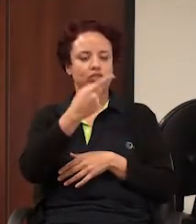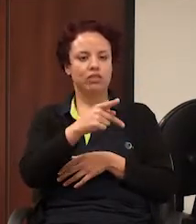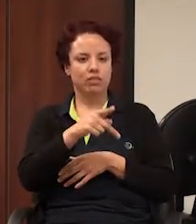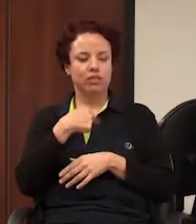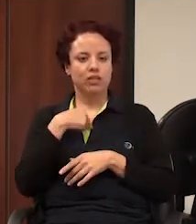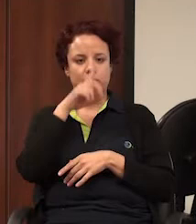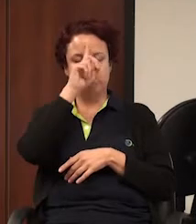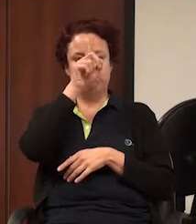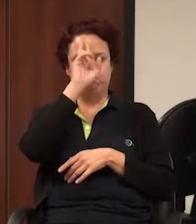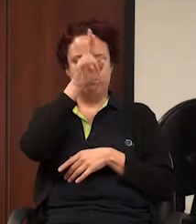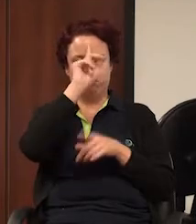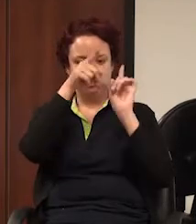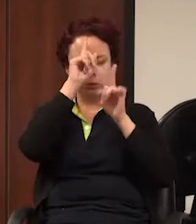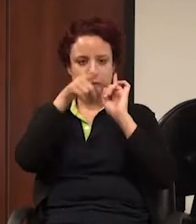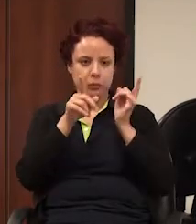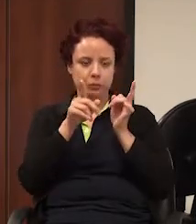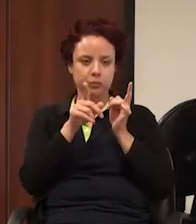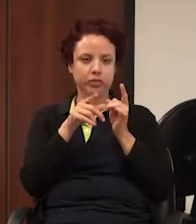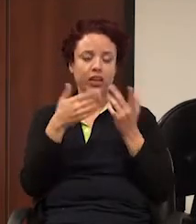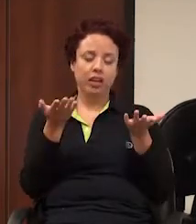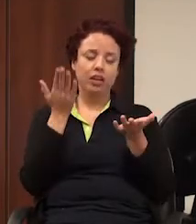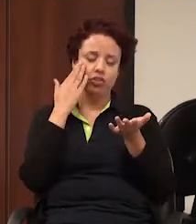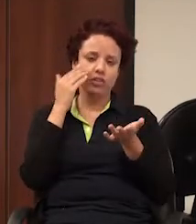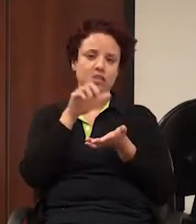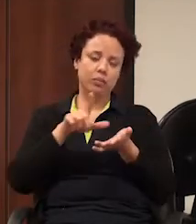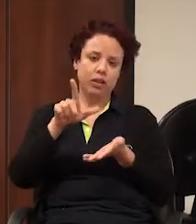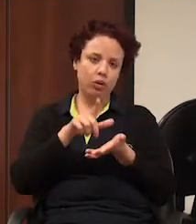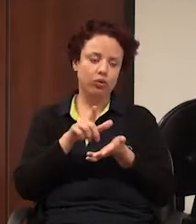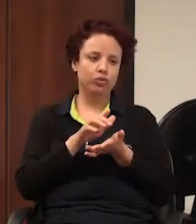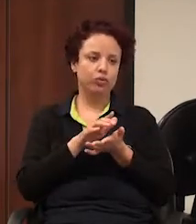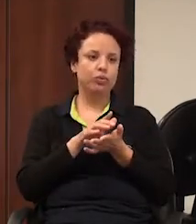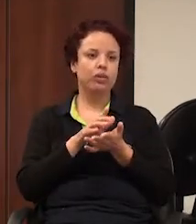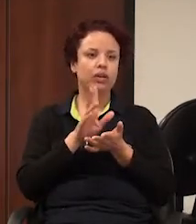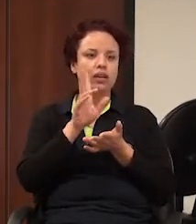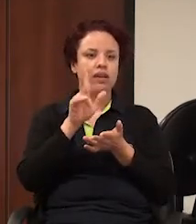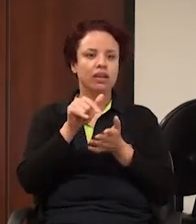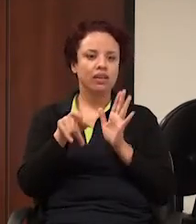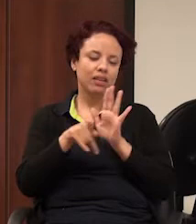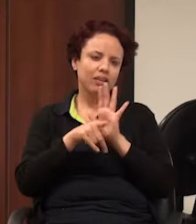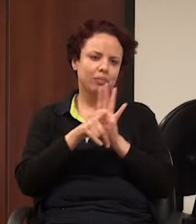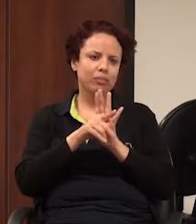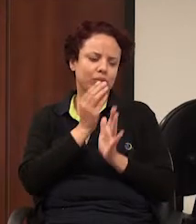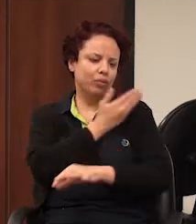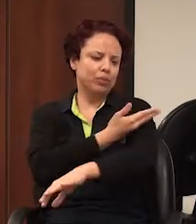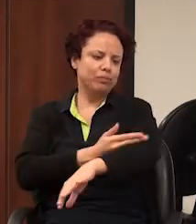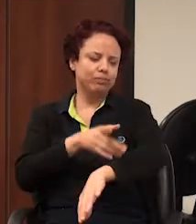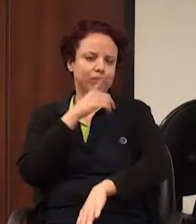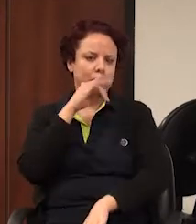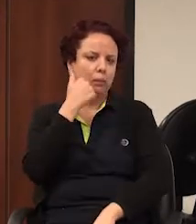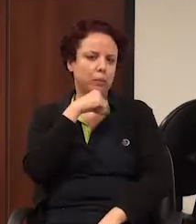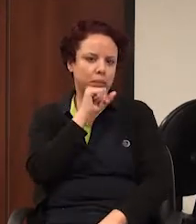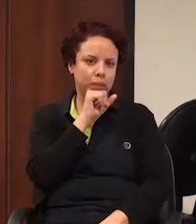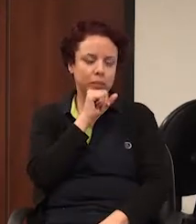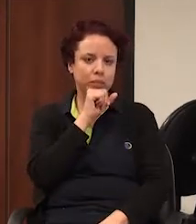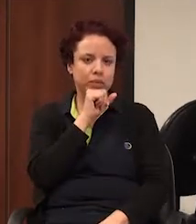Né? Isso, logicamente, vem de traços paternalistas, né, construídos,